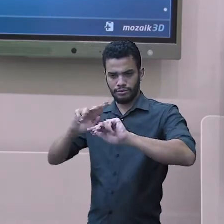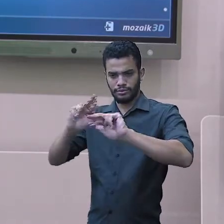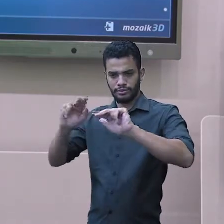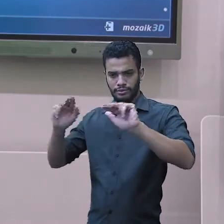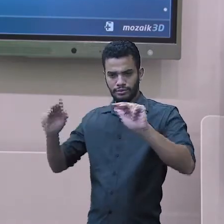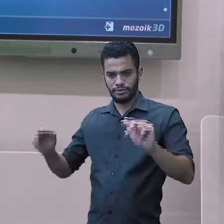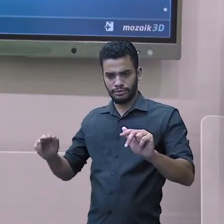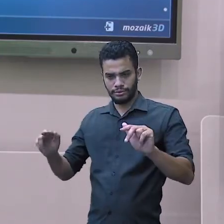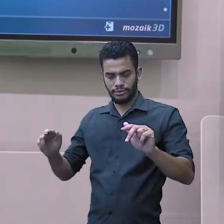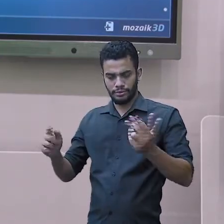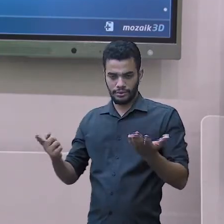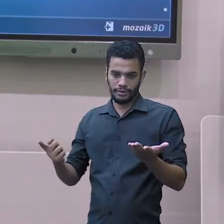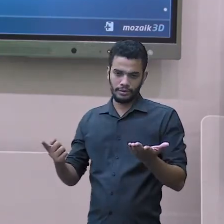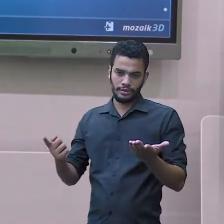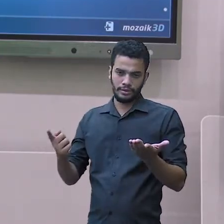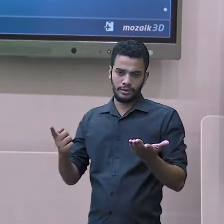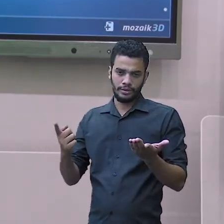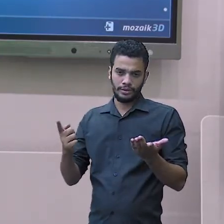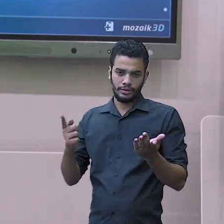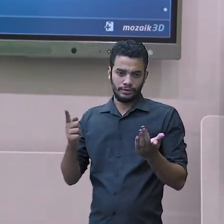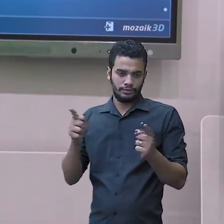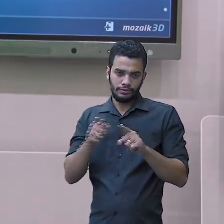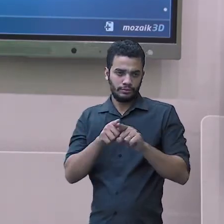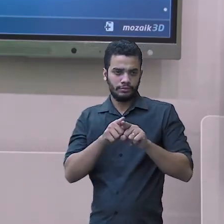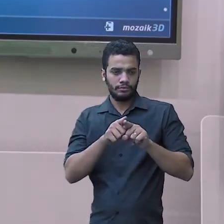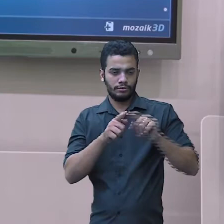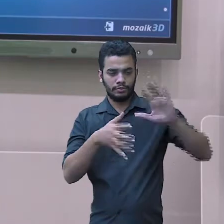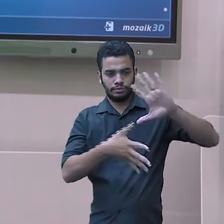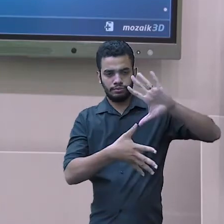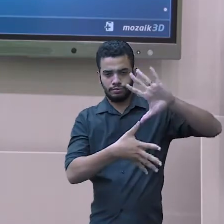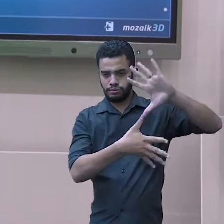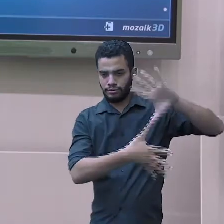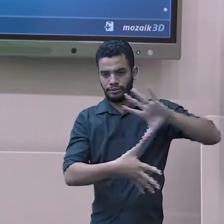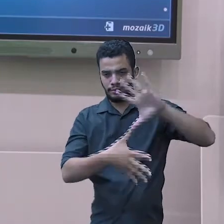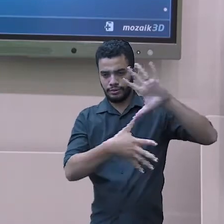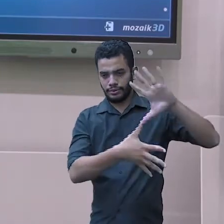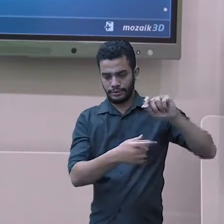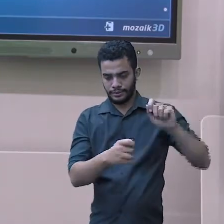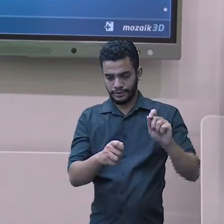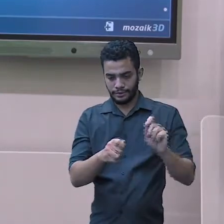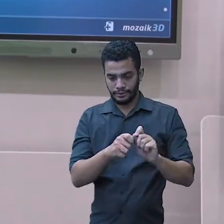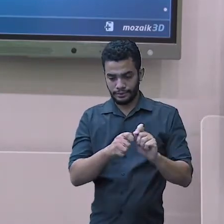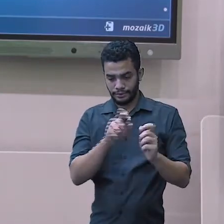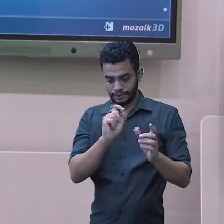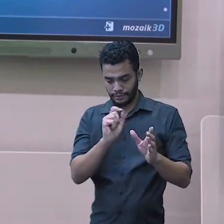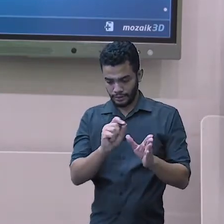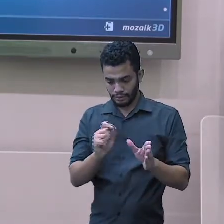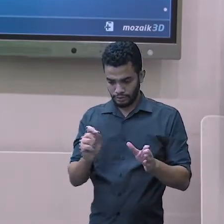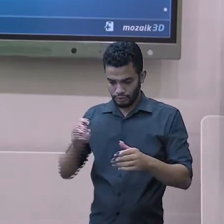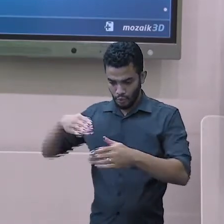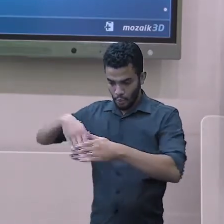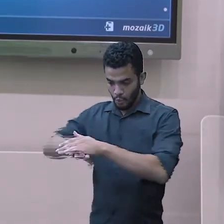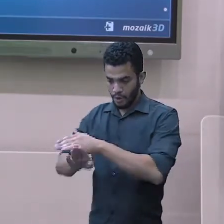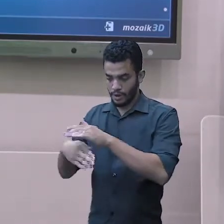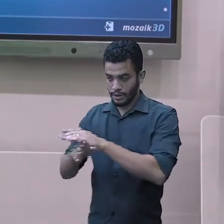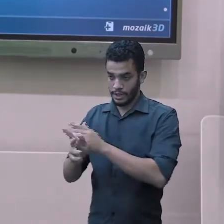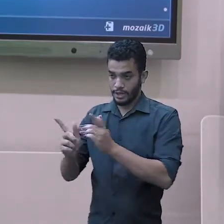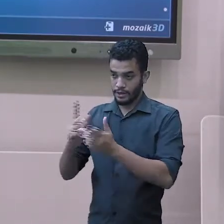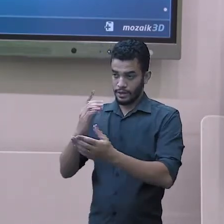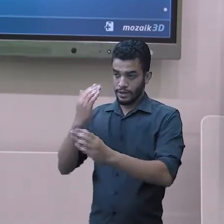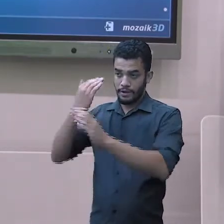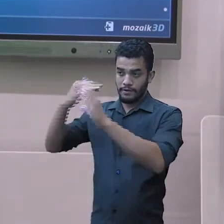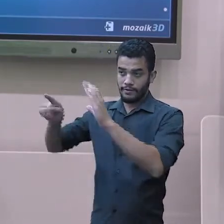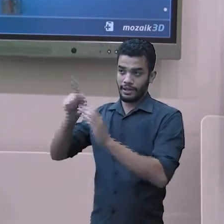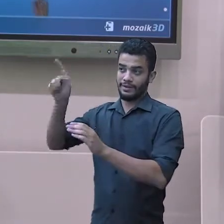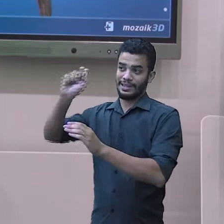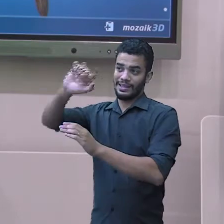do Brasil ou das Américas em geral e iam para a África. Então,